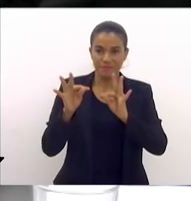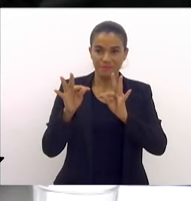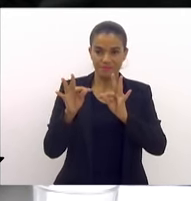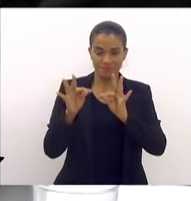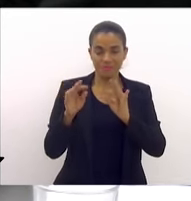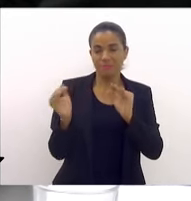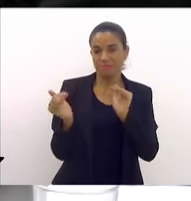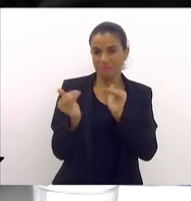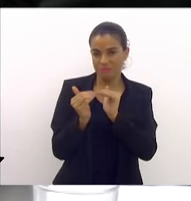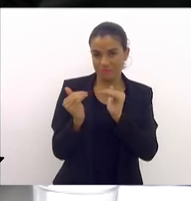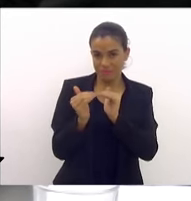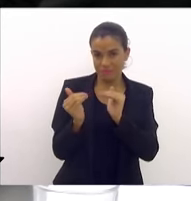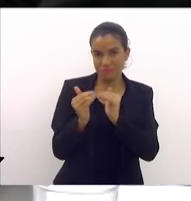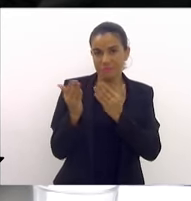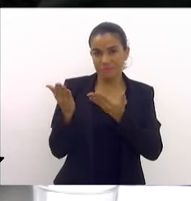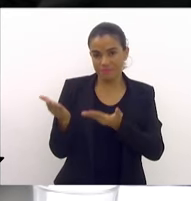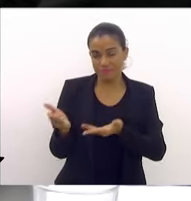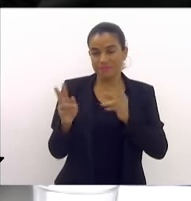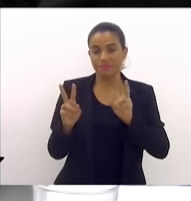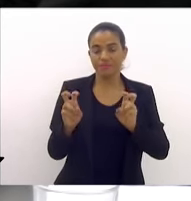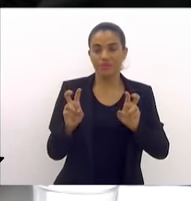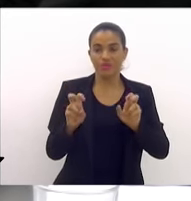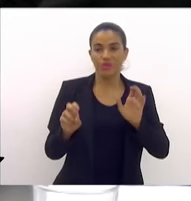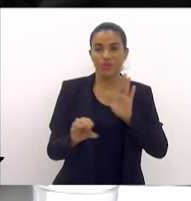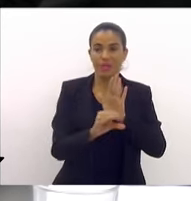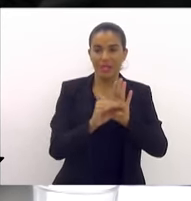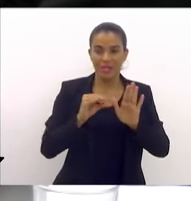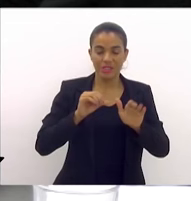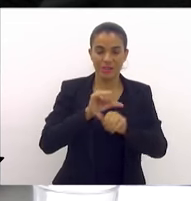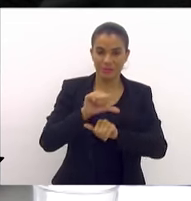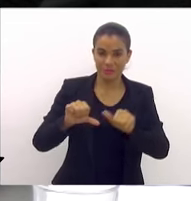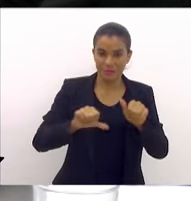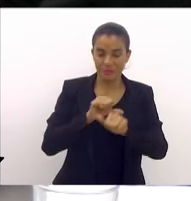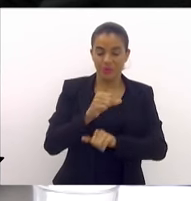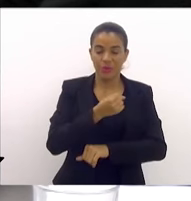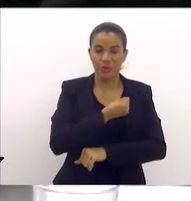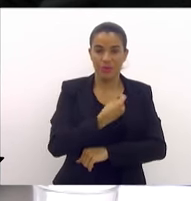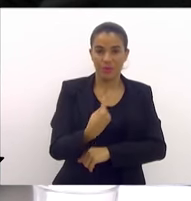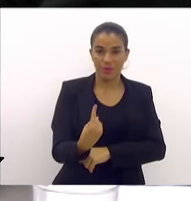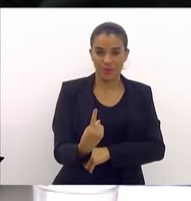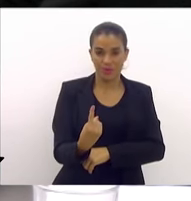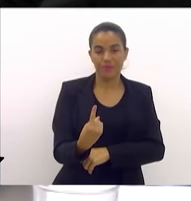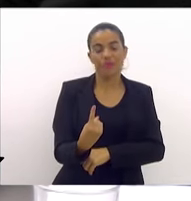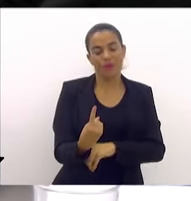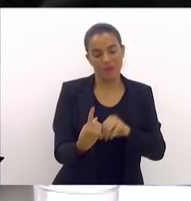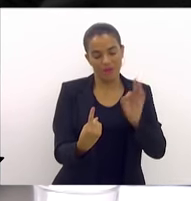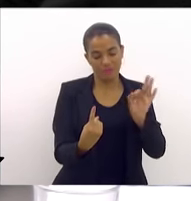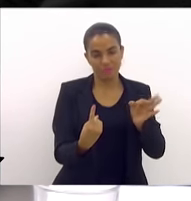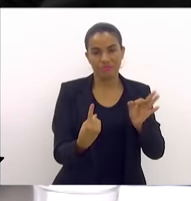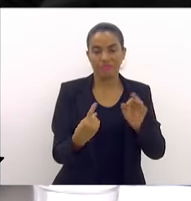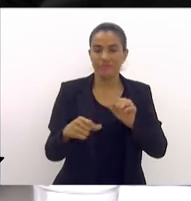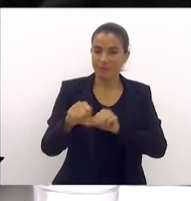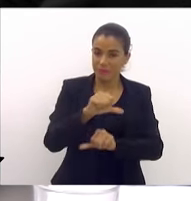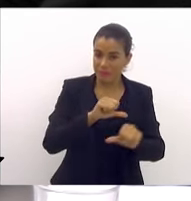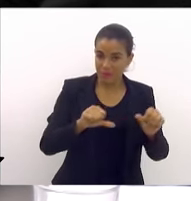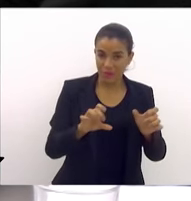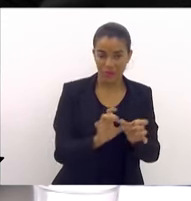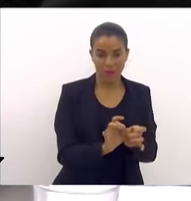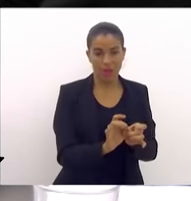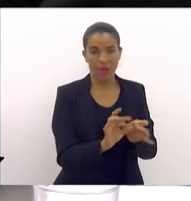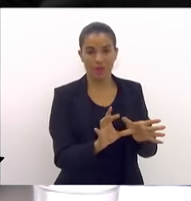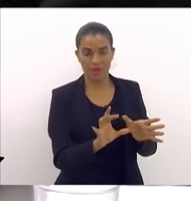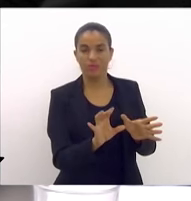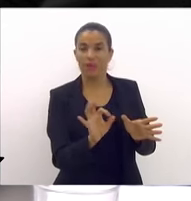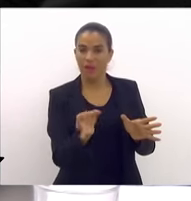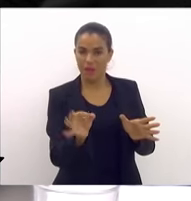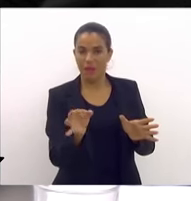Eu concordo com Vossa Excelência em relação à emenda modificativa número 1. Ah, sim, sim. Que transforma em autorizativo. Acho que